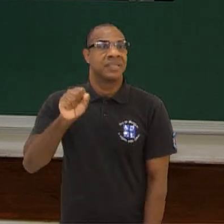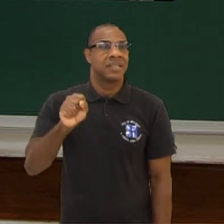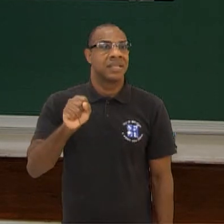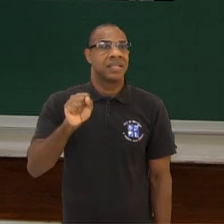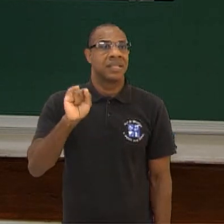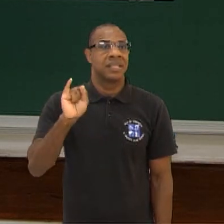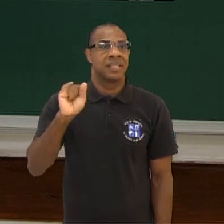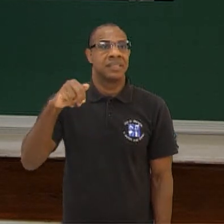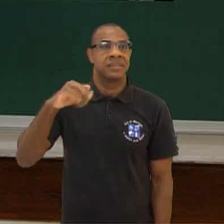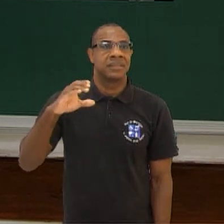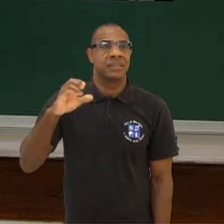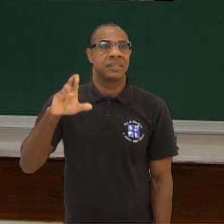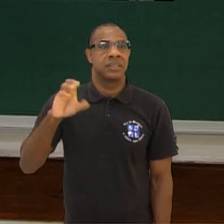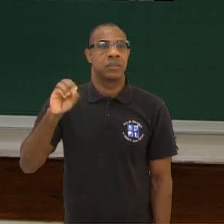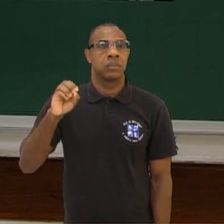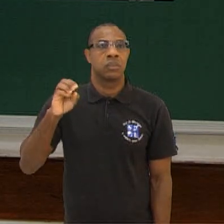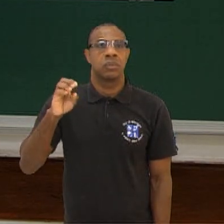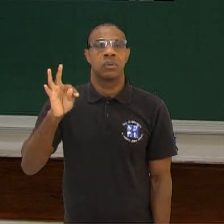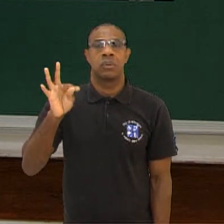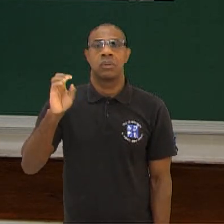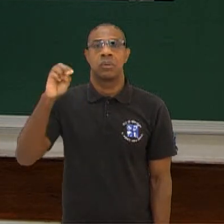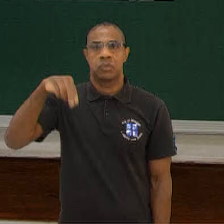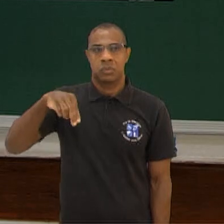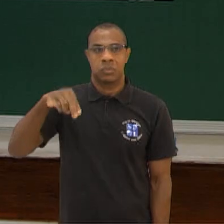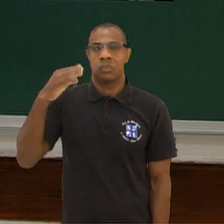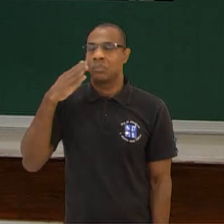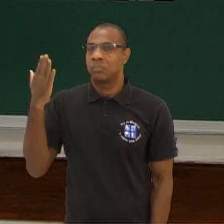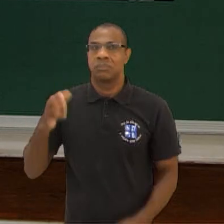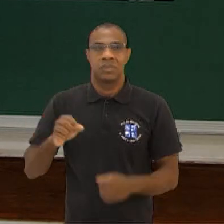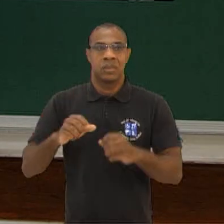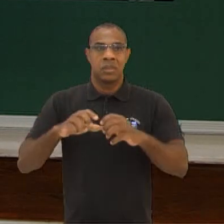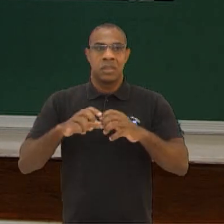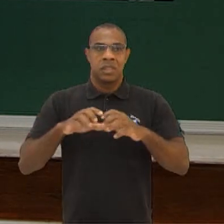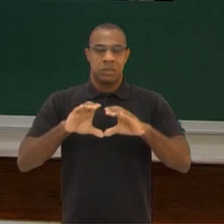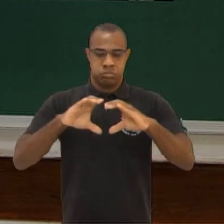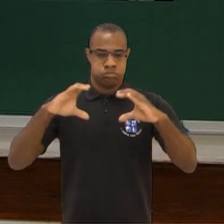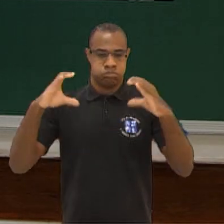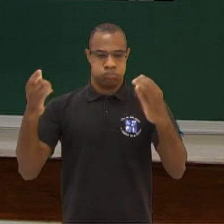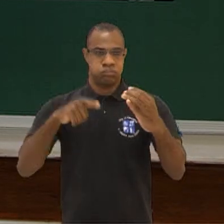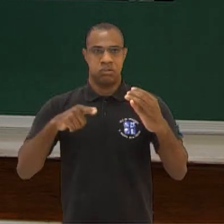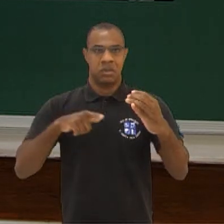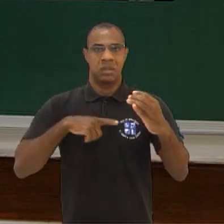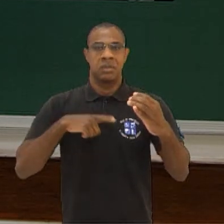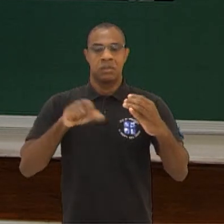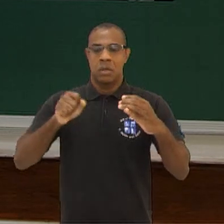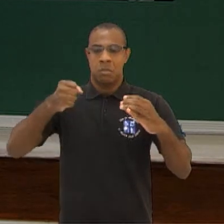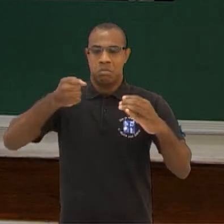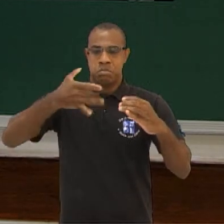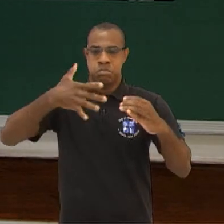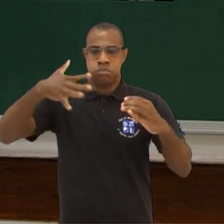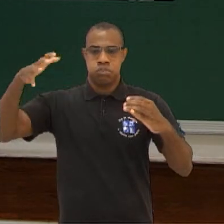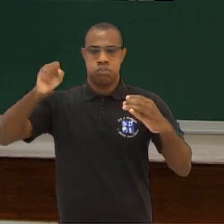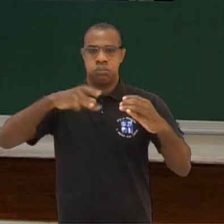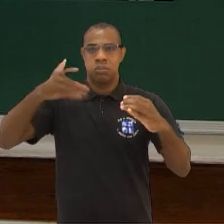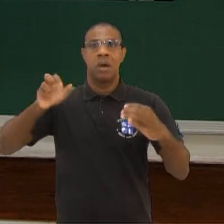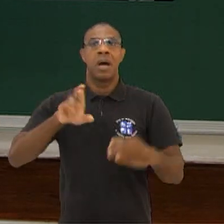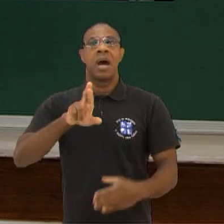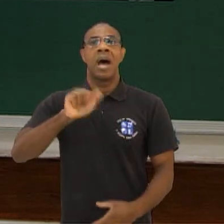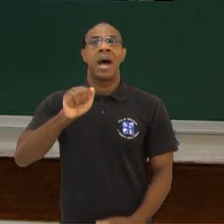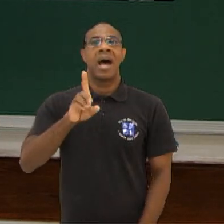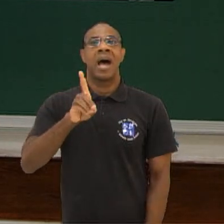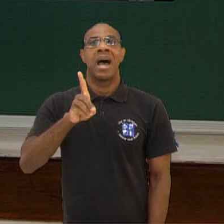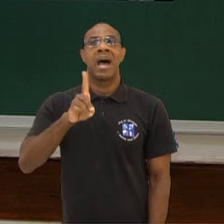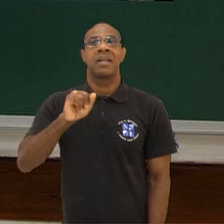para produzir radiações de várias frequências, vários espectros, né? E para isso é